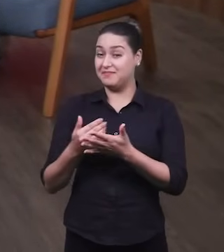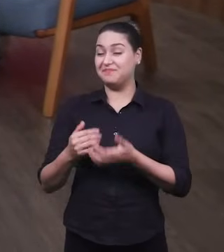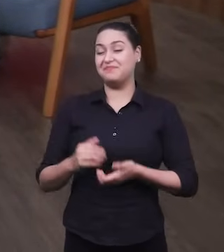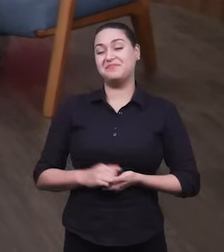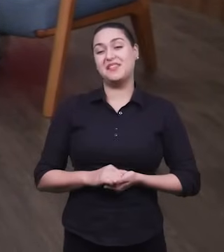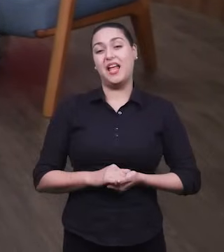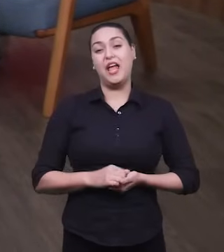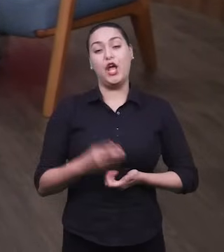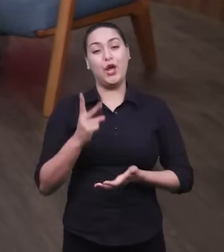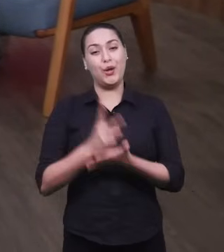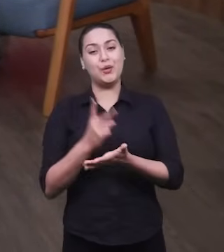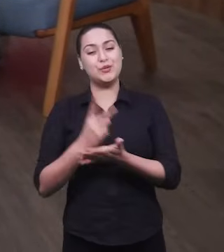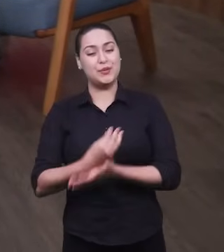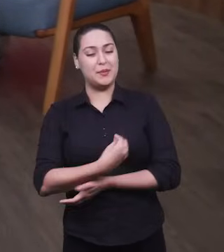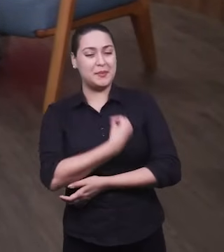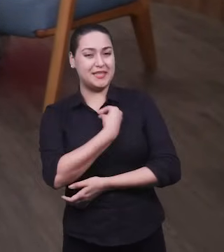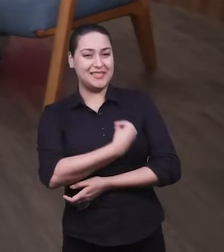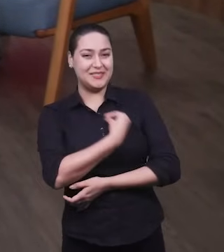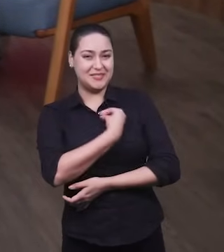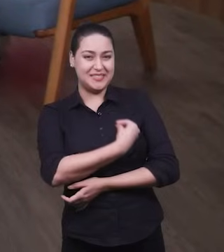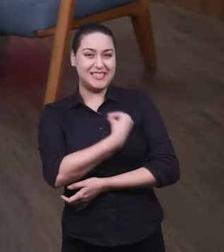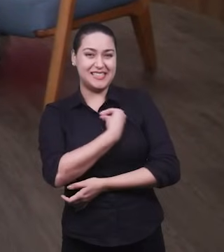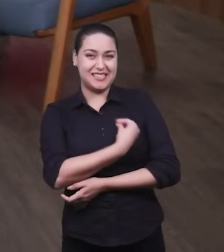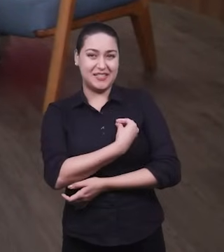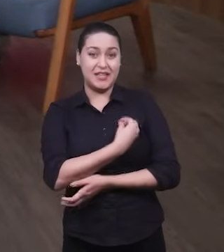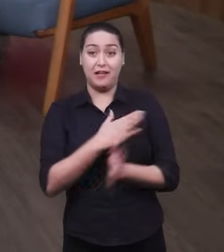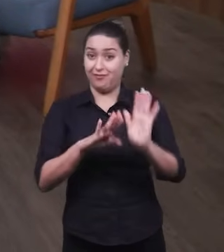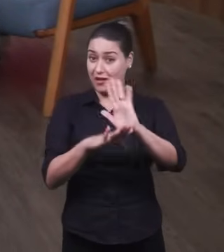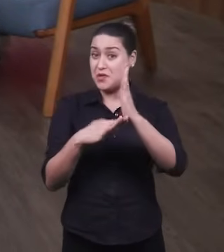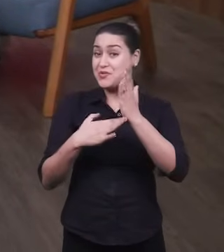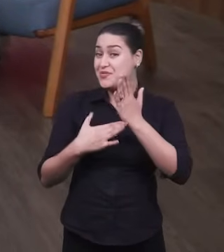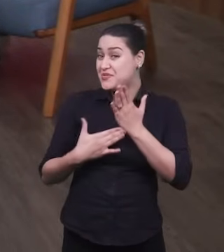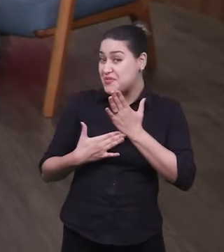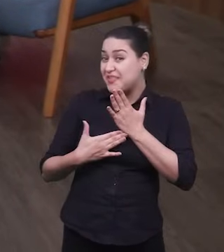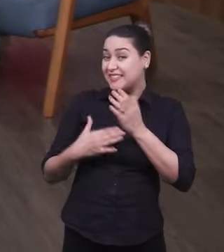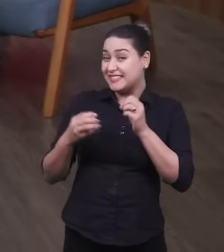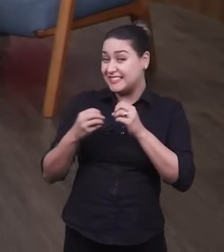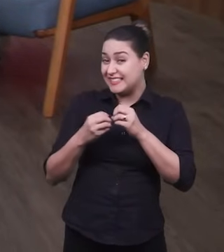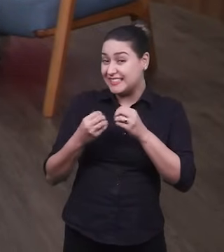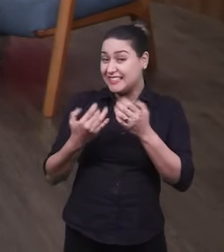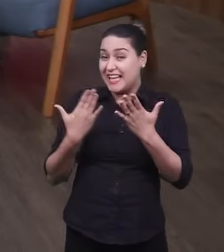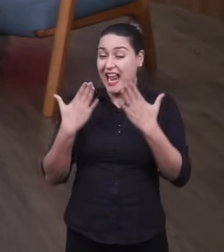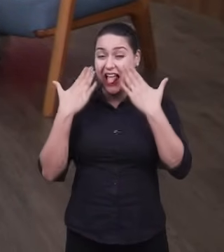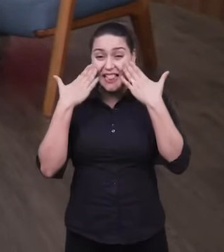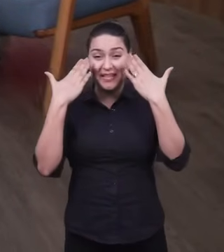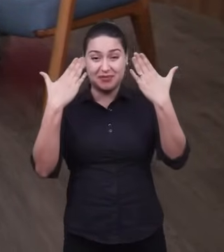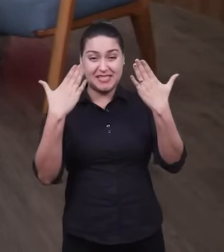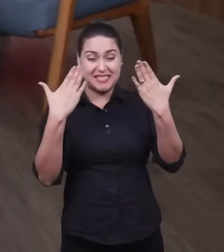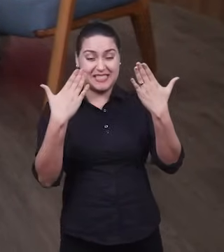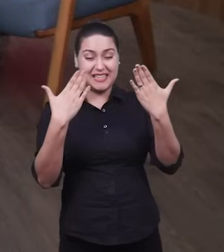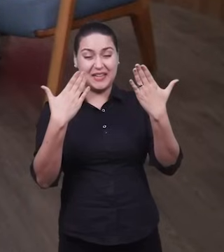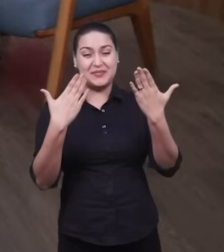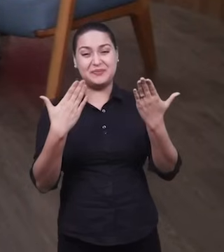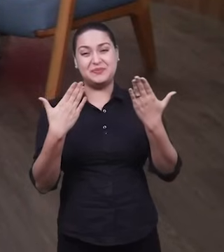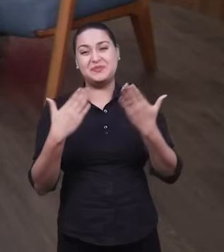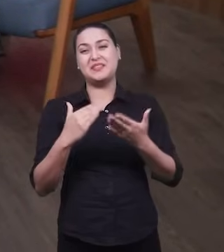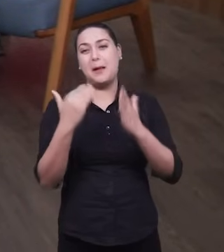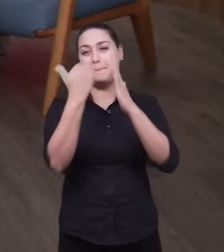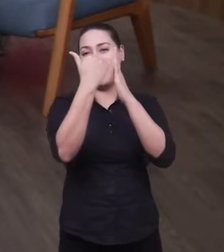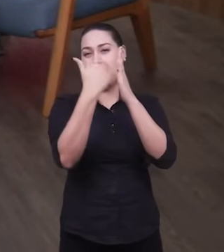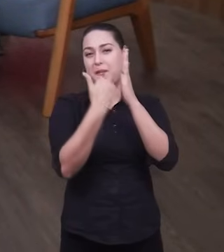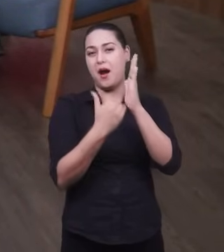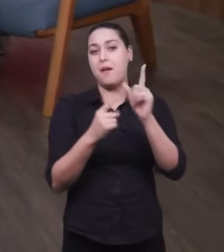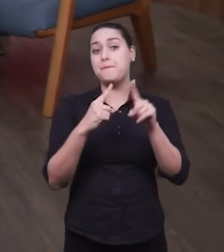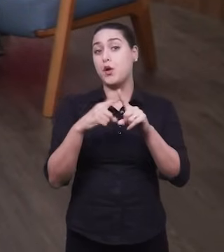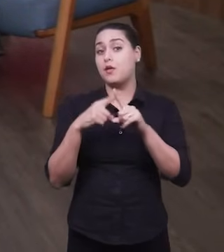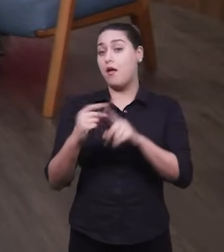nós continuamos tendo a participação dos irmãos, que inclusive nos ajudam a fazer cada edição do programa.